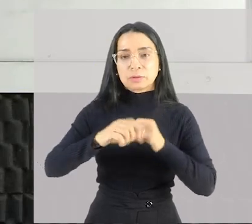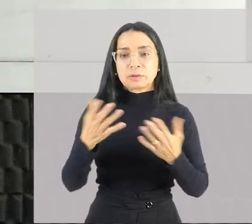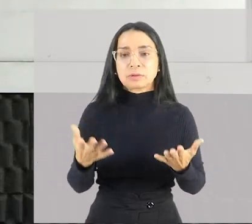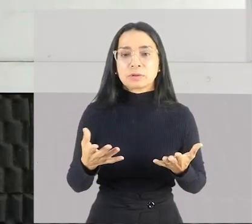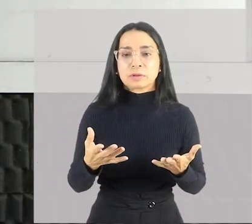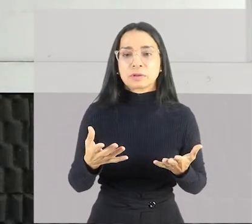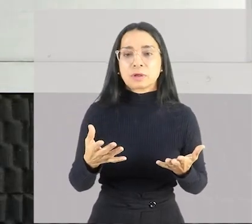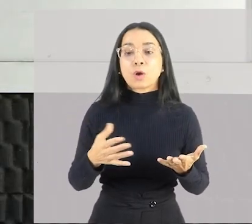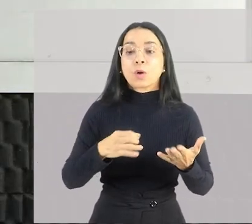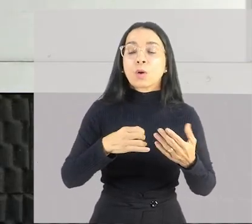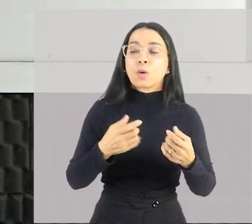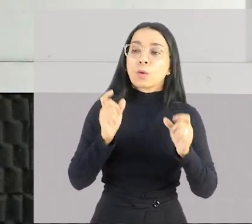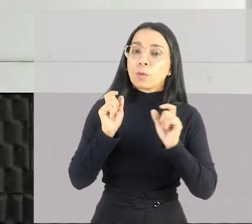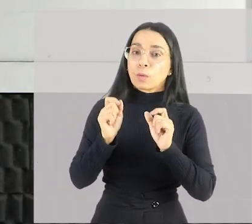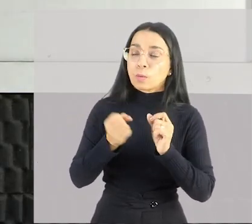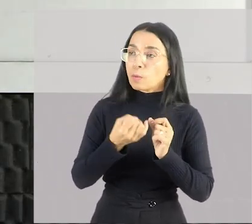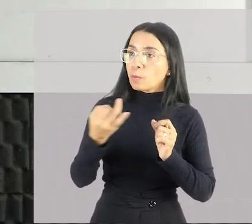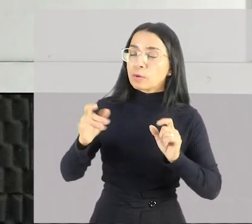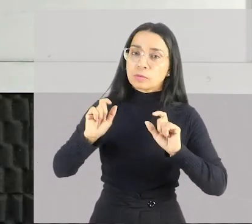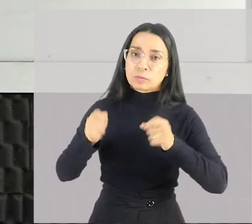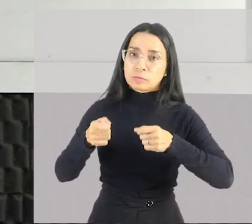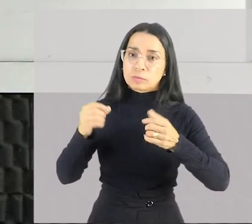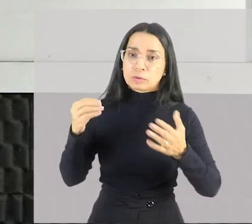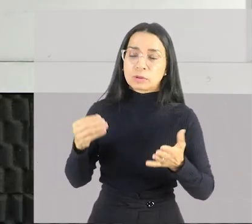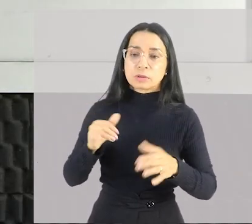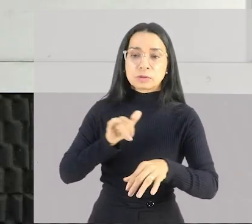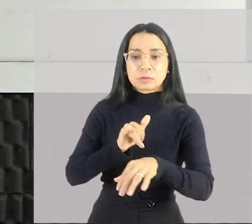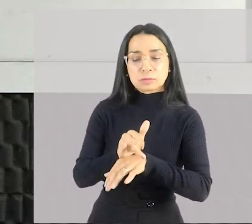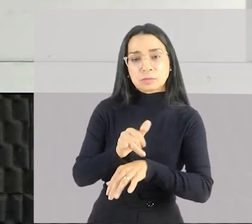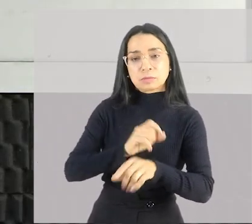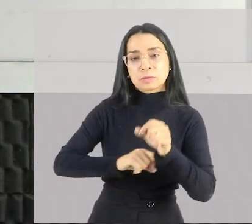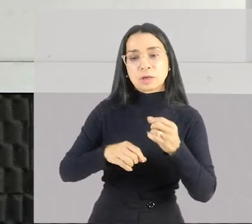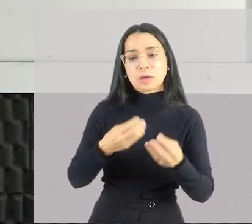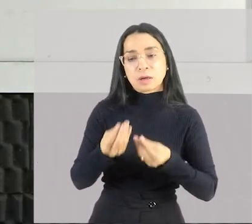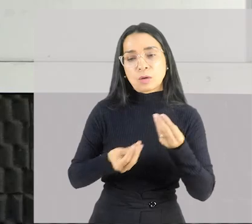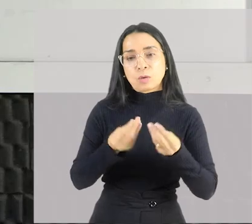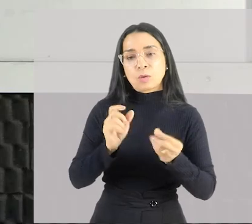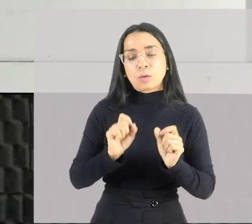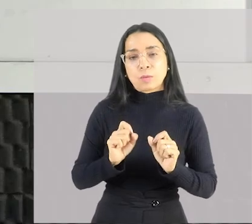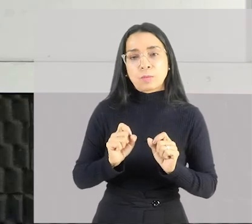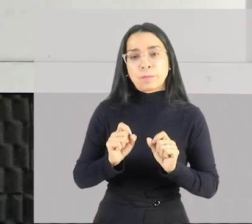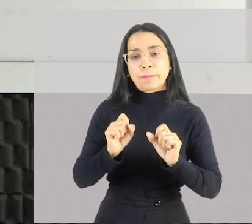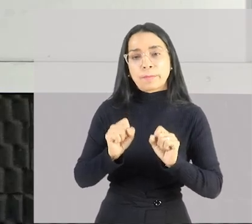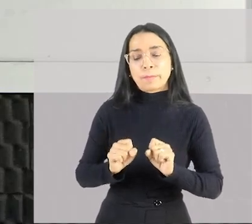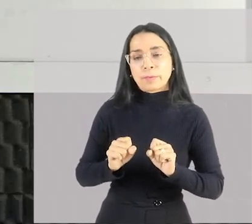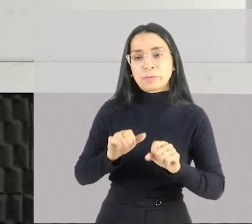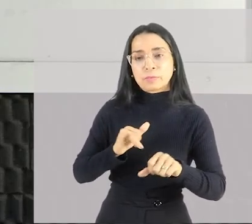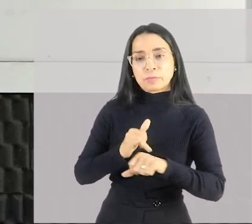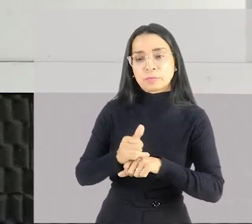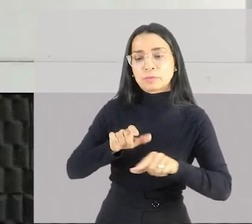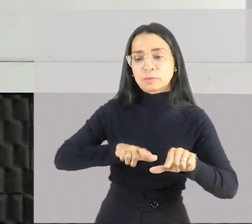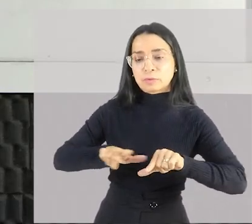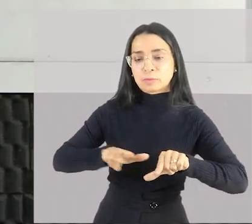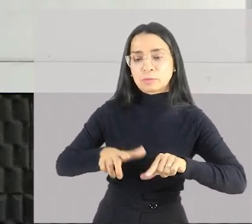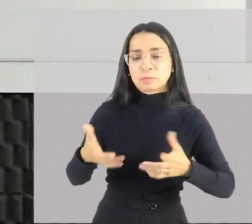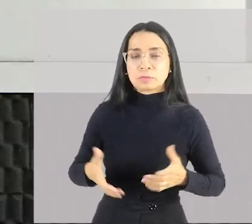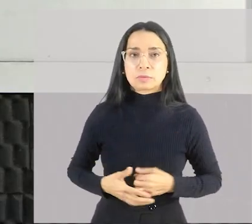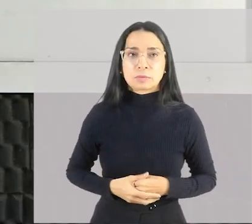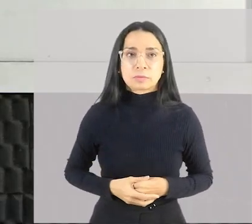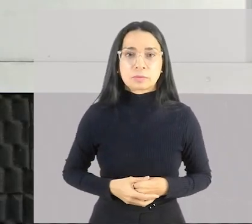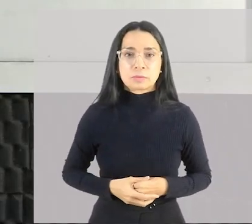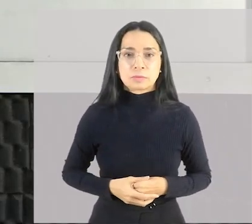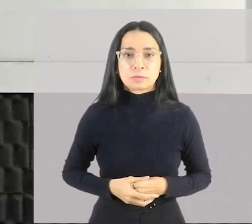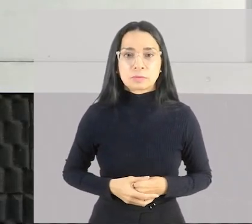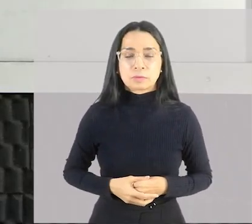Quais as possibilidades dele faltar tá como é que ele ele ele ele pode faltar o trabalho né Então